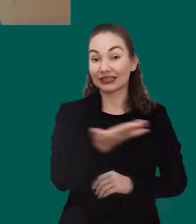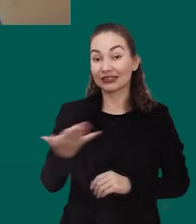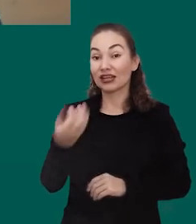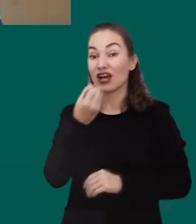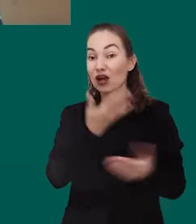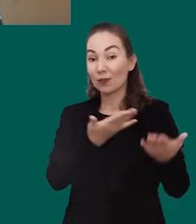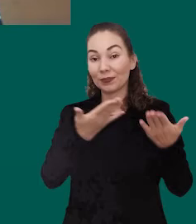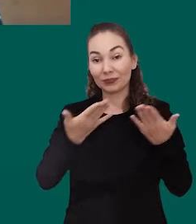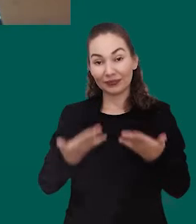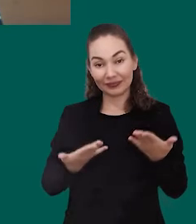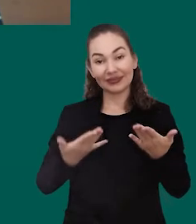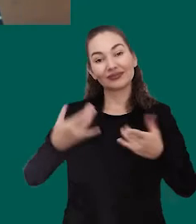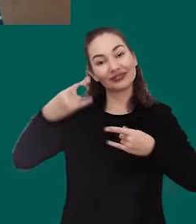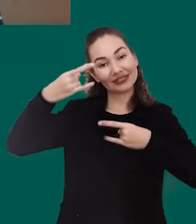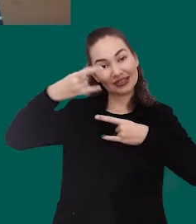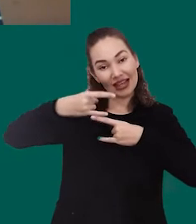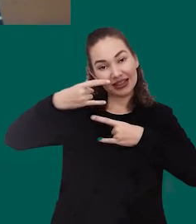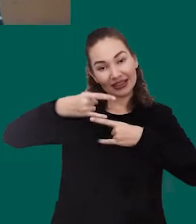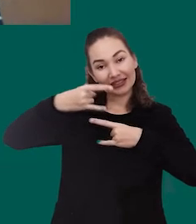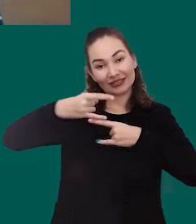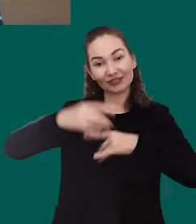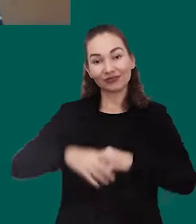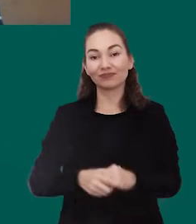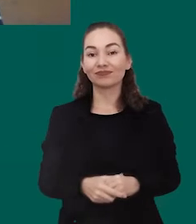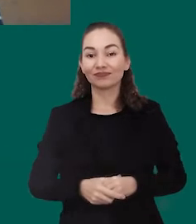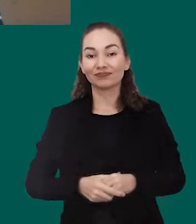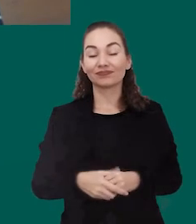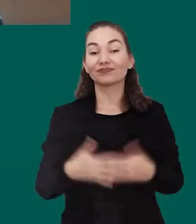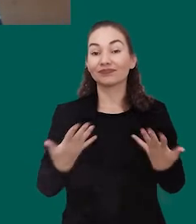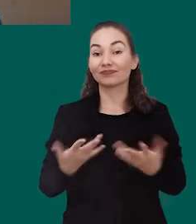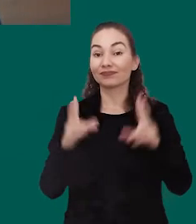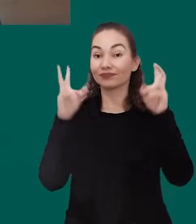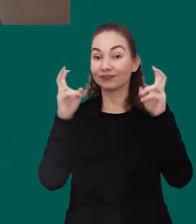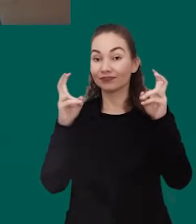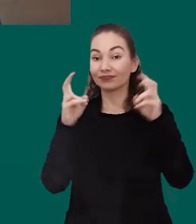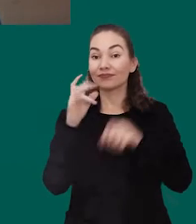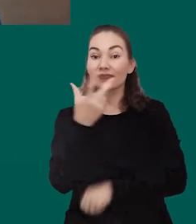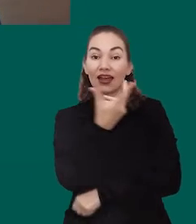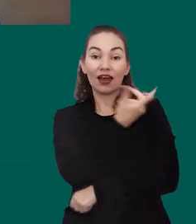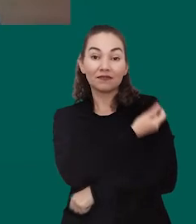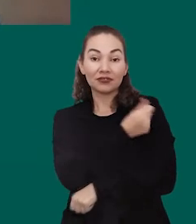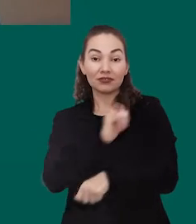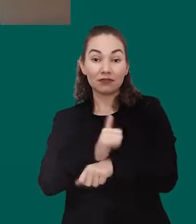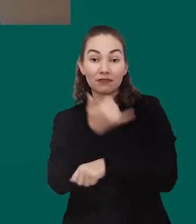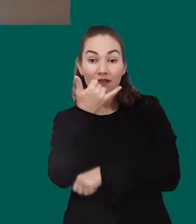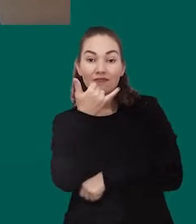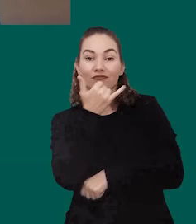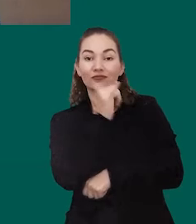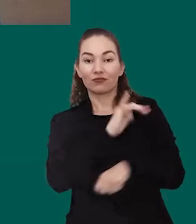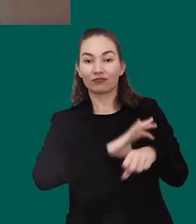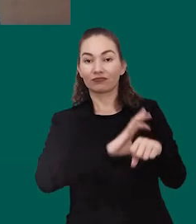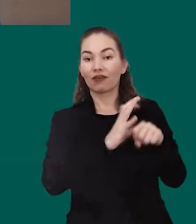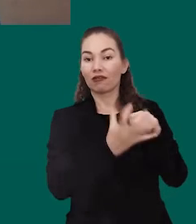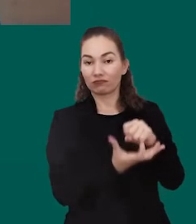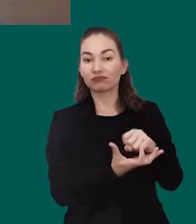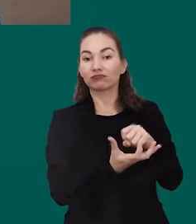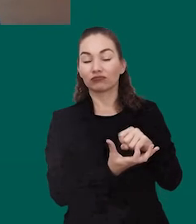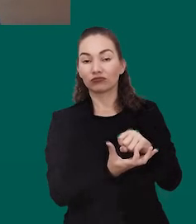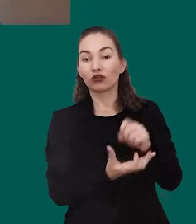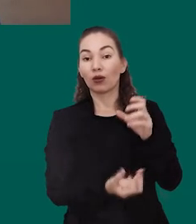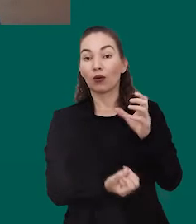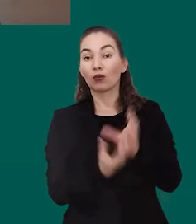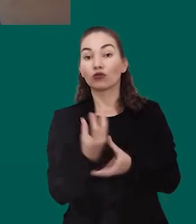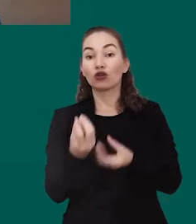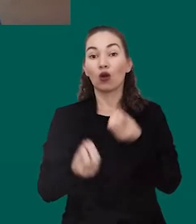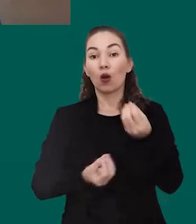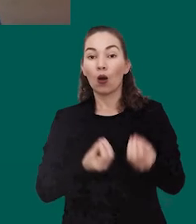Sejam bem-vindos à nossa live. Então, o título, né, Vacinas como estratégia de prevenção para a Covid-19, origem e